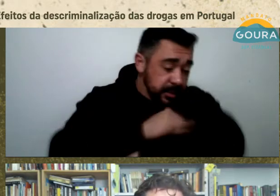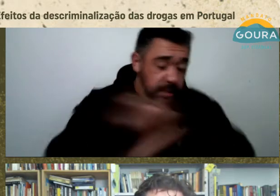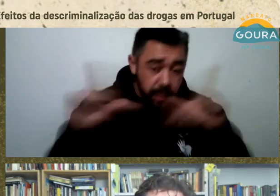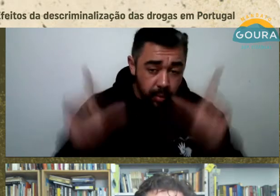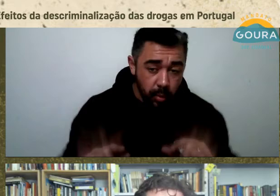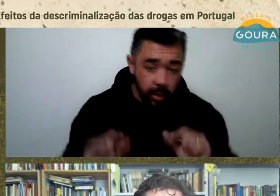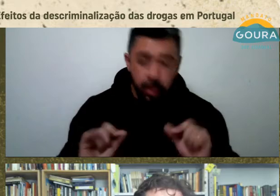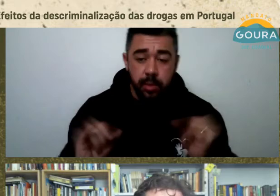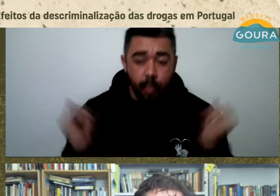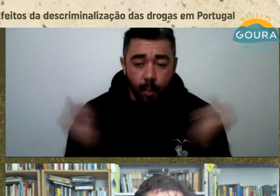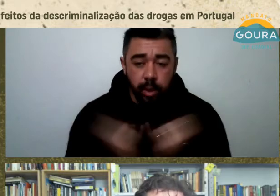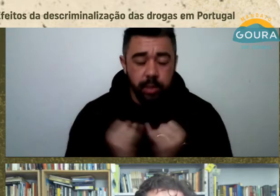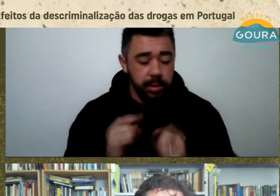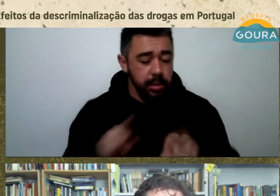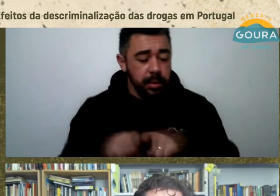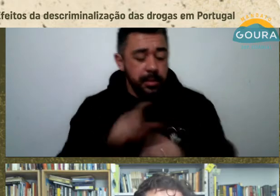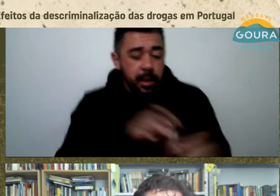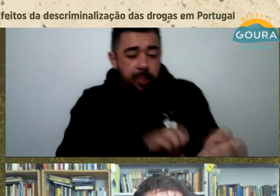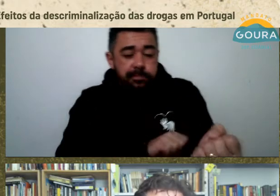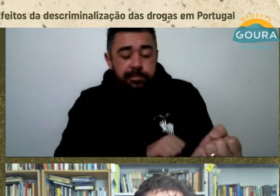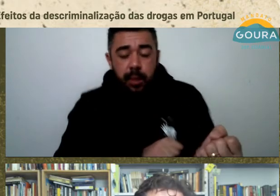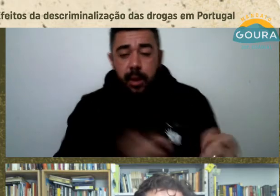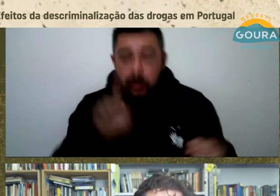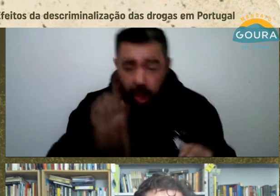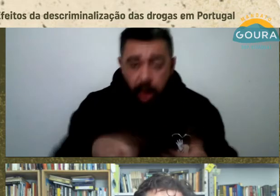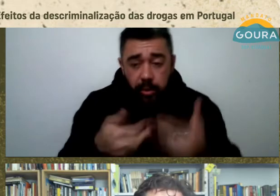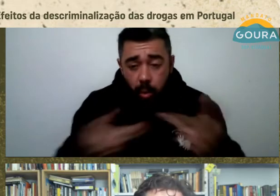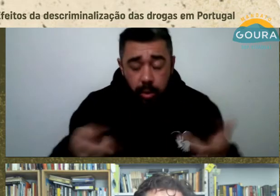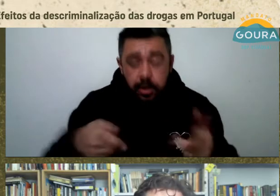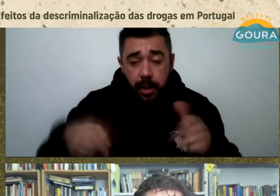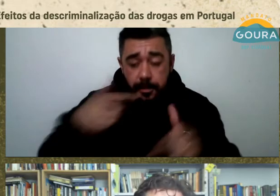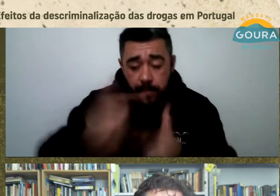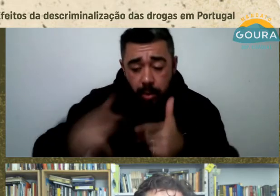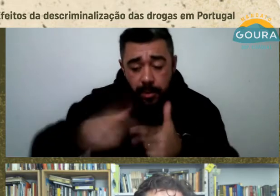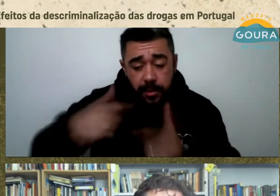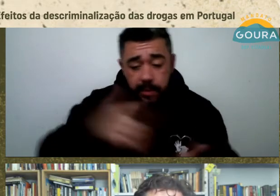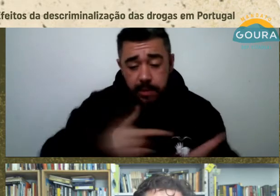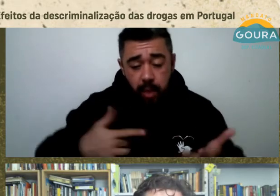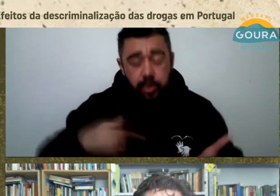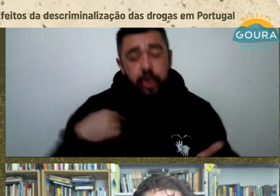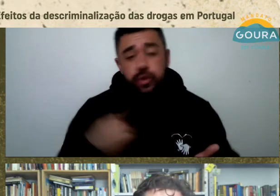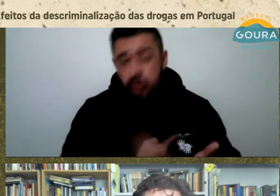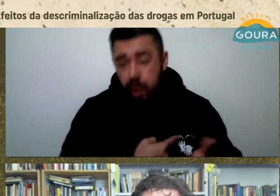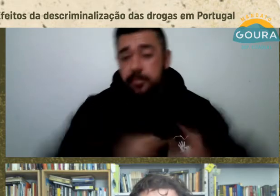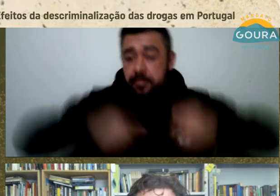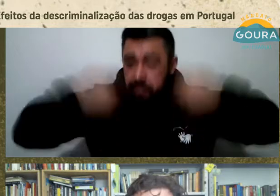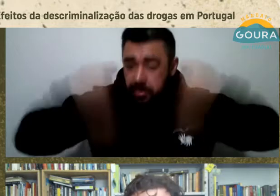hábitos, com determinantes de saúde, pelas quais nós teremos que ser